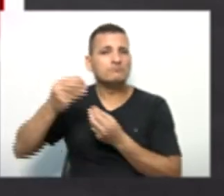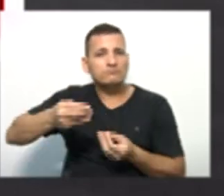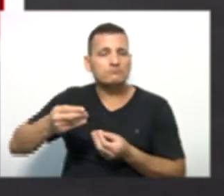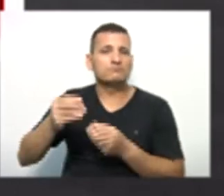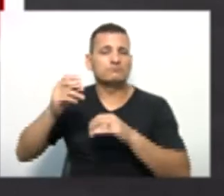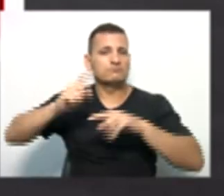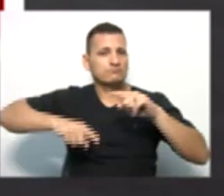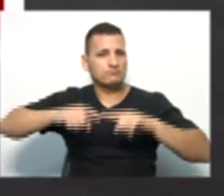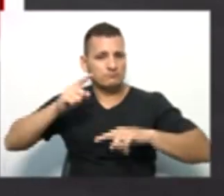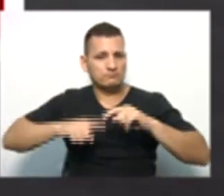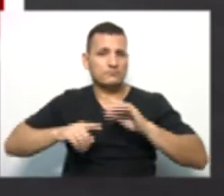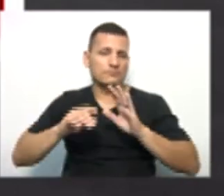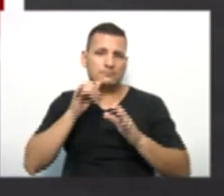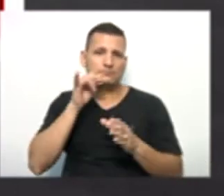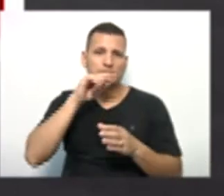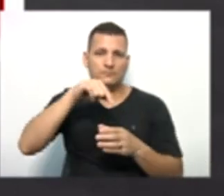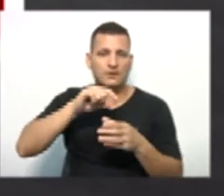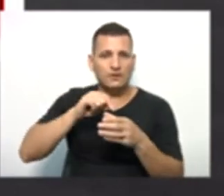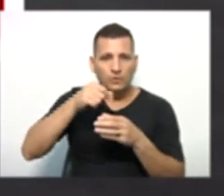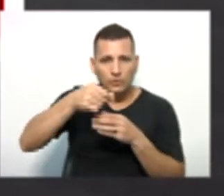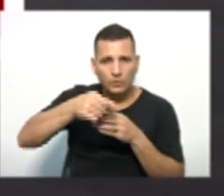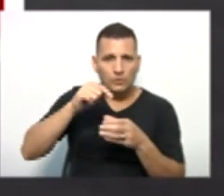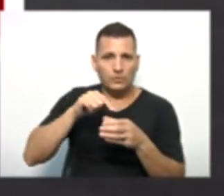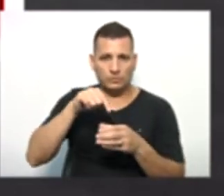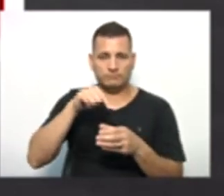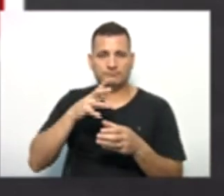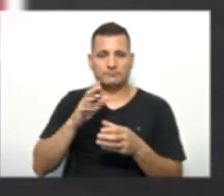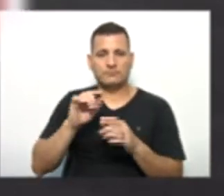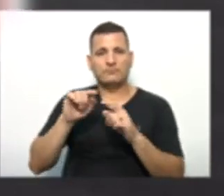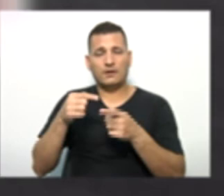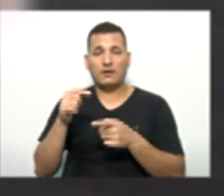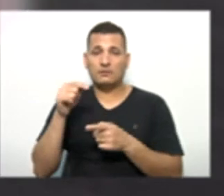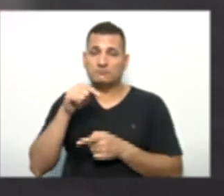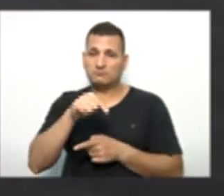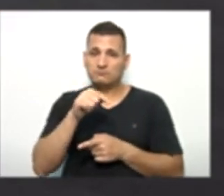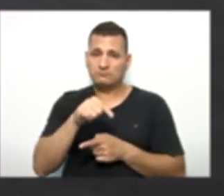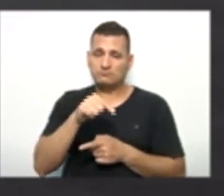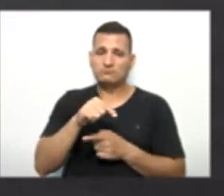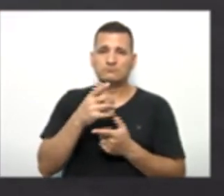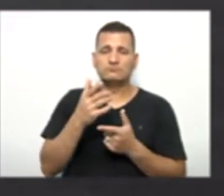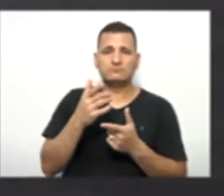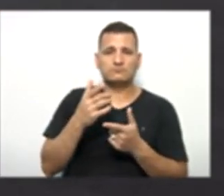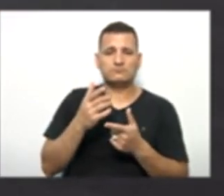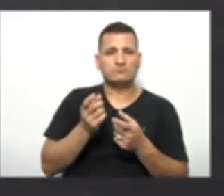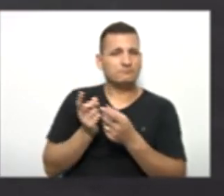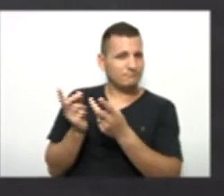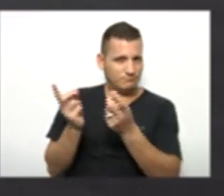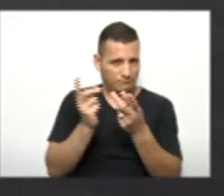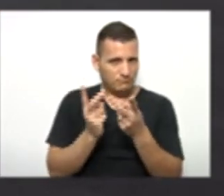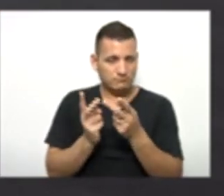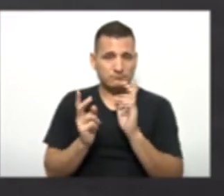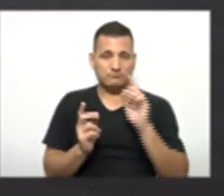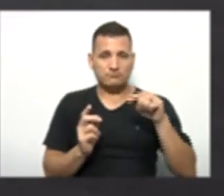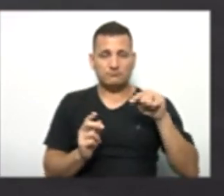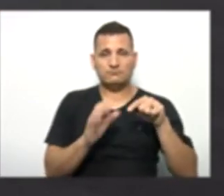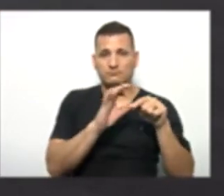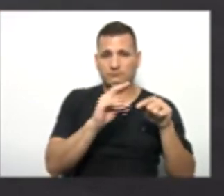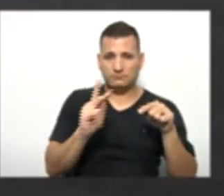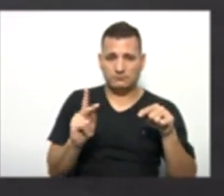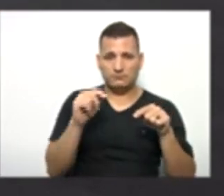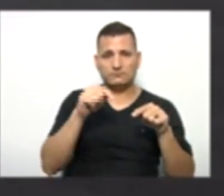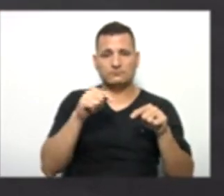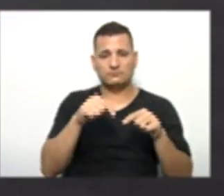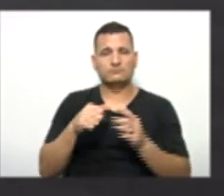neste caso, o iogurte. Só que para atender essa demanda de contrato, a cooperativa, com o total de